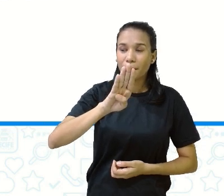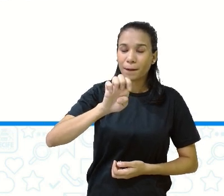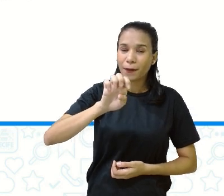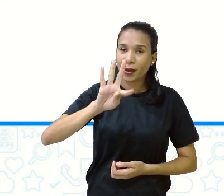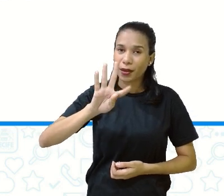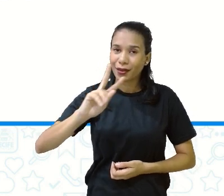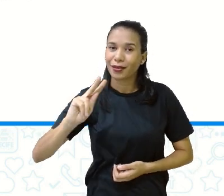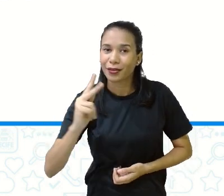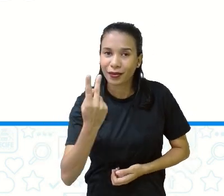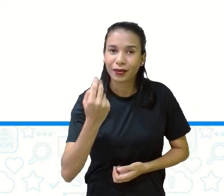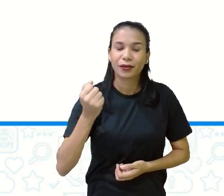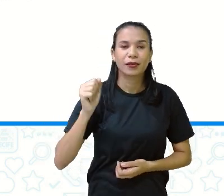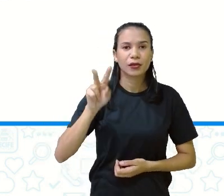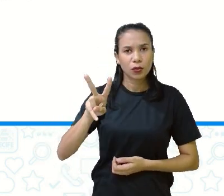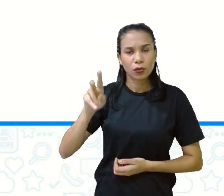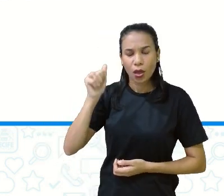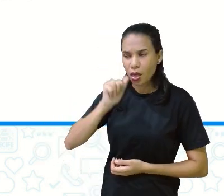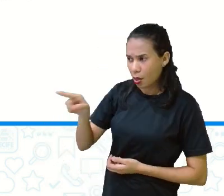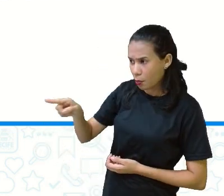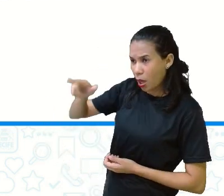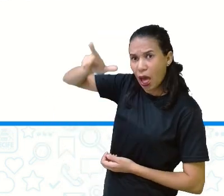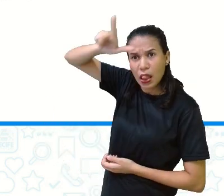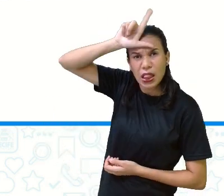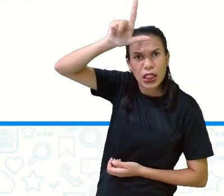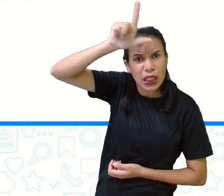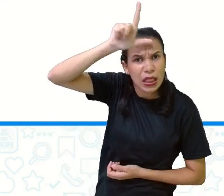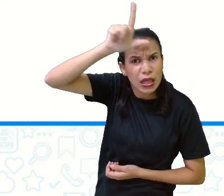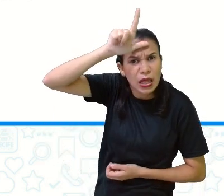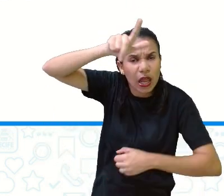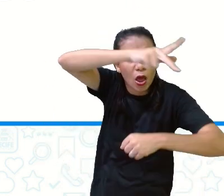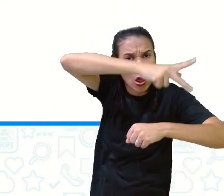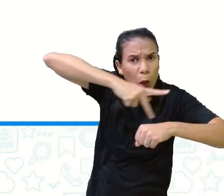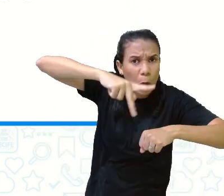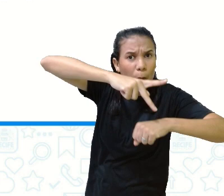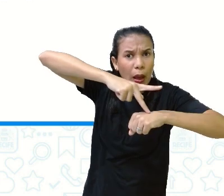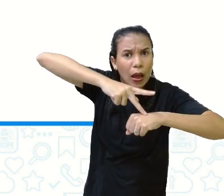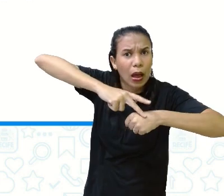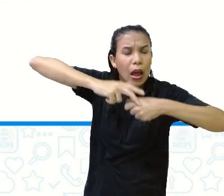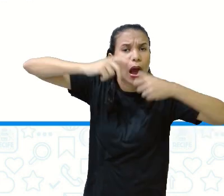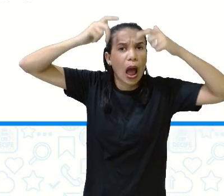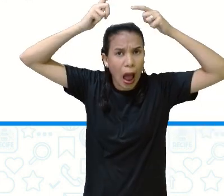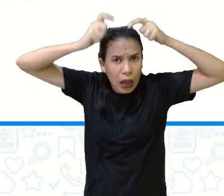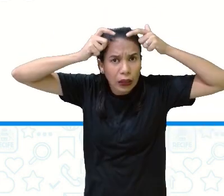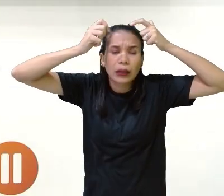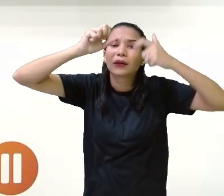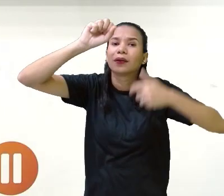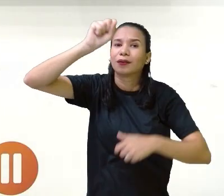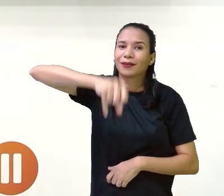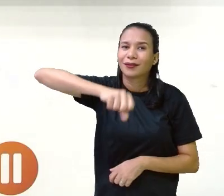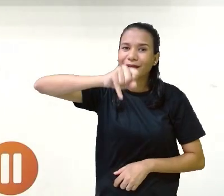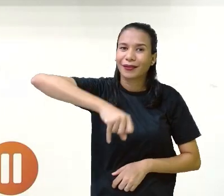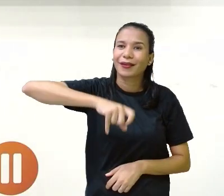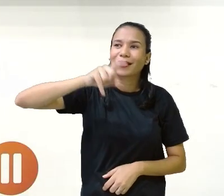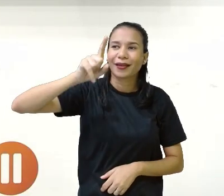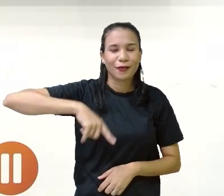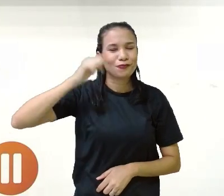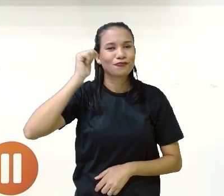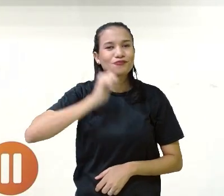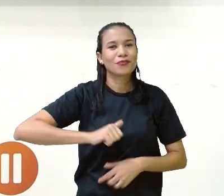Inglaterra. Professora, ela é a rainha. Sim, a Inglaterra ela é liderada por